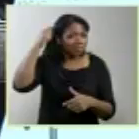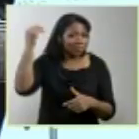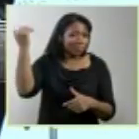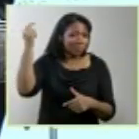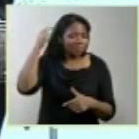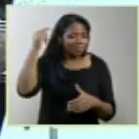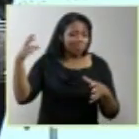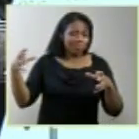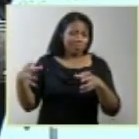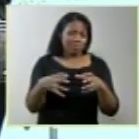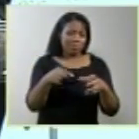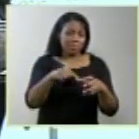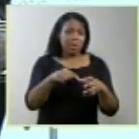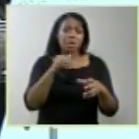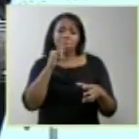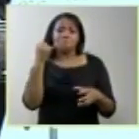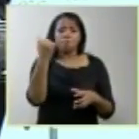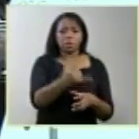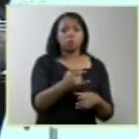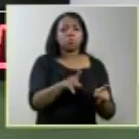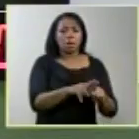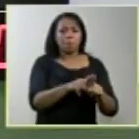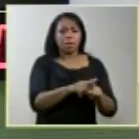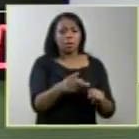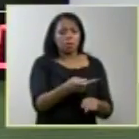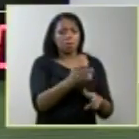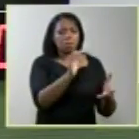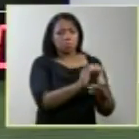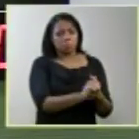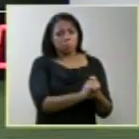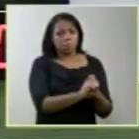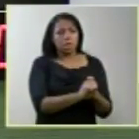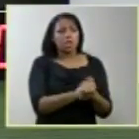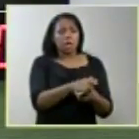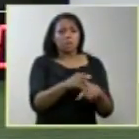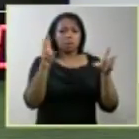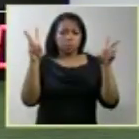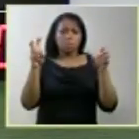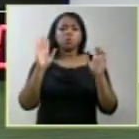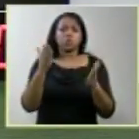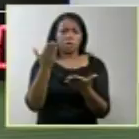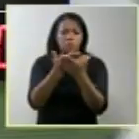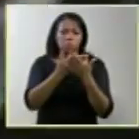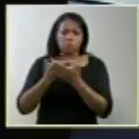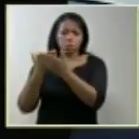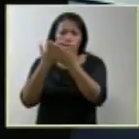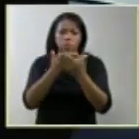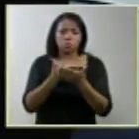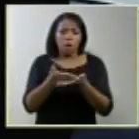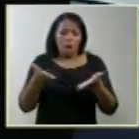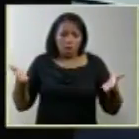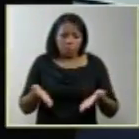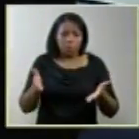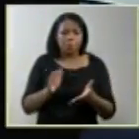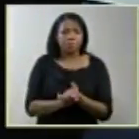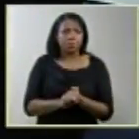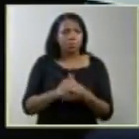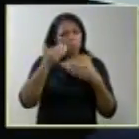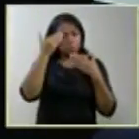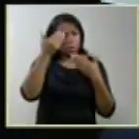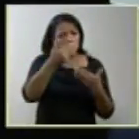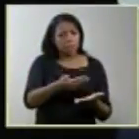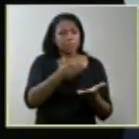os pacientes. É uma peça fundamental nesse assunto que está sendo estudado por essa casa nesse momento. Obrigado.